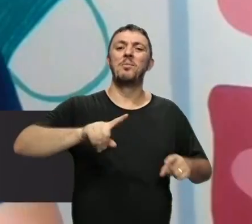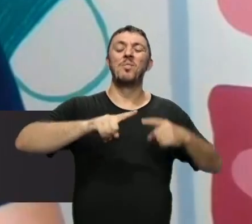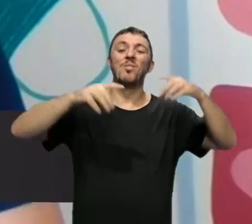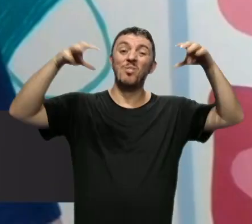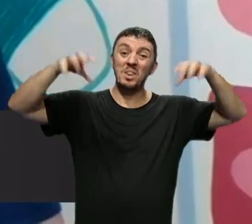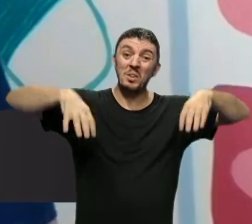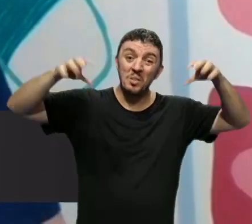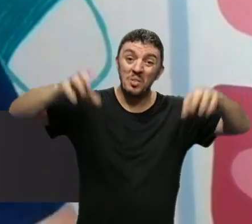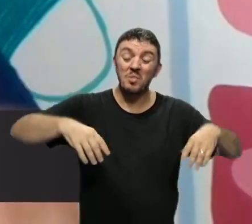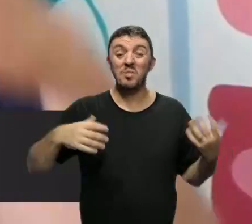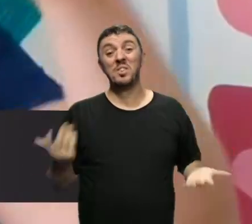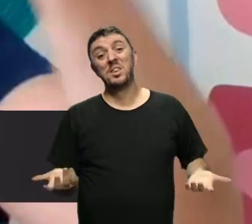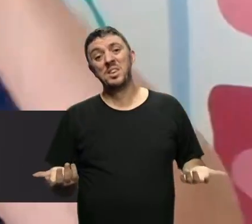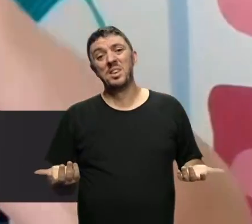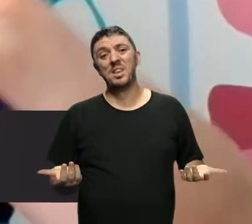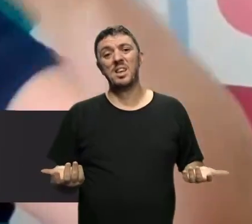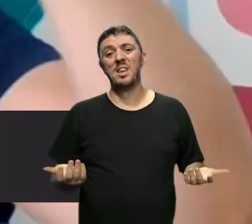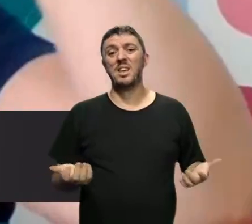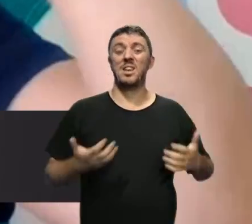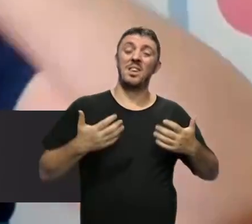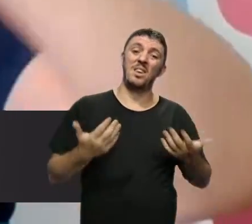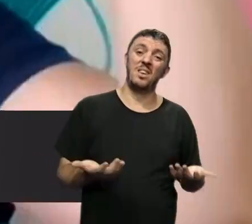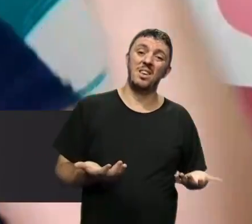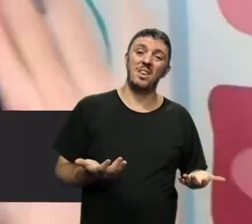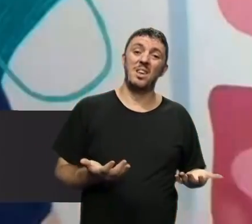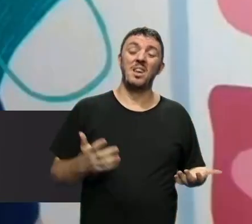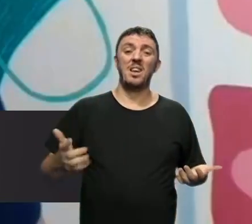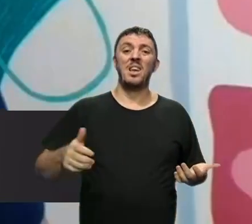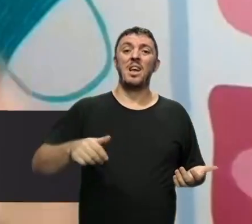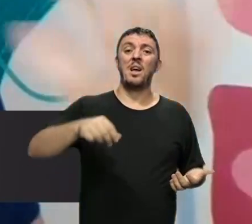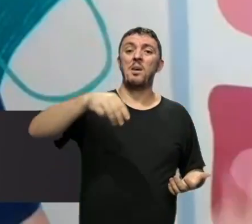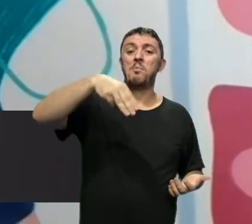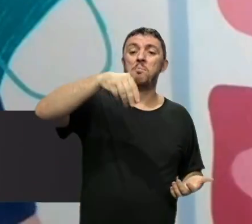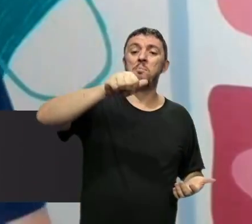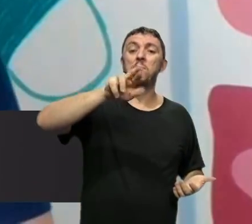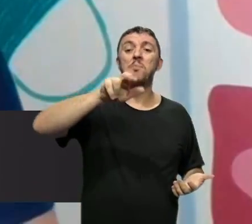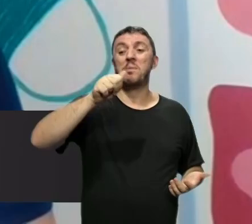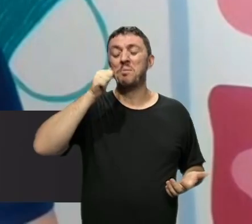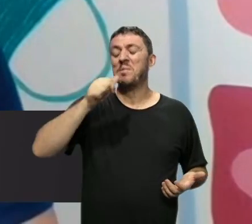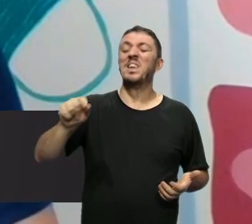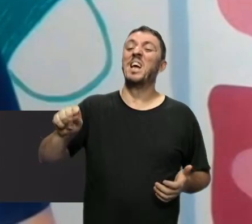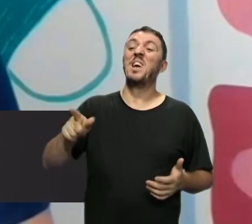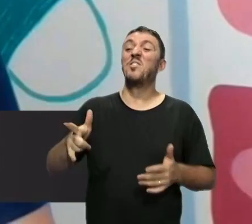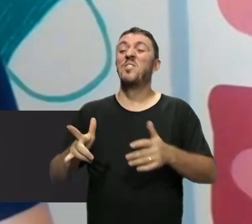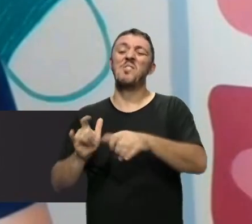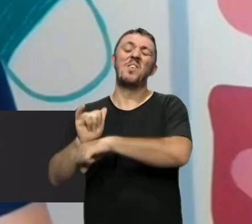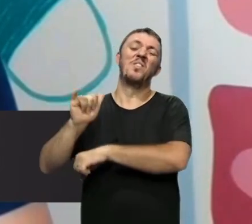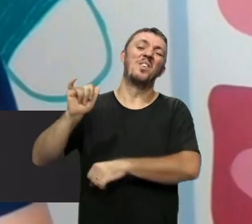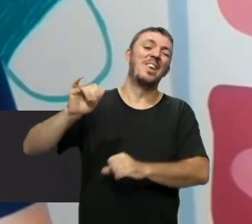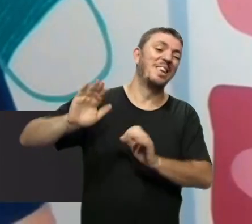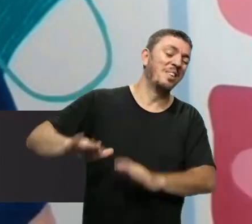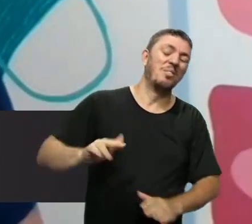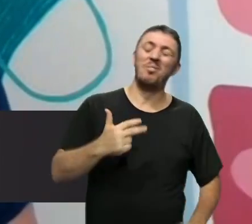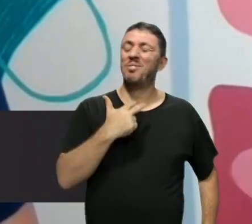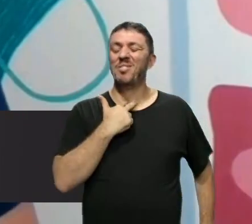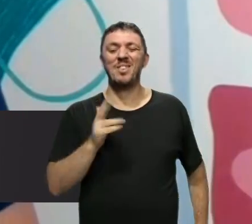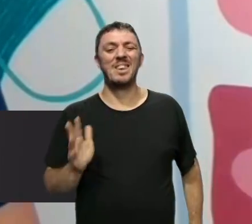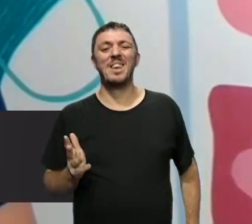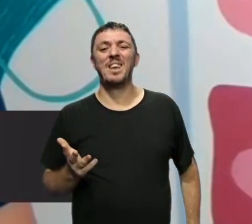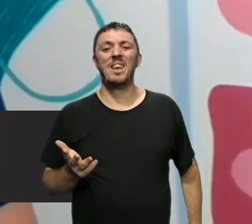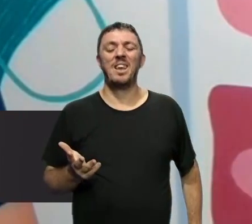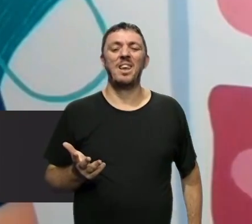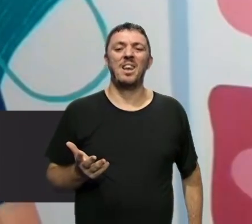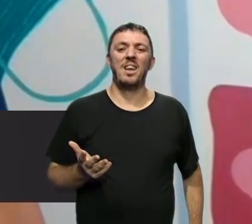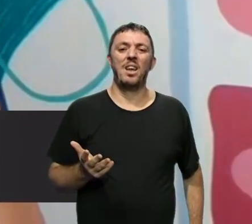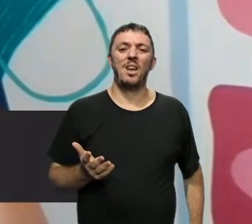chover, mas a Maria vai faltar, e aí não dá. Então, nunca era